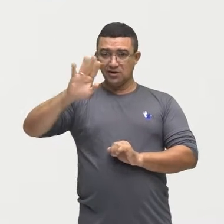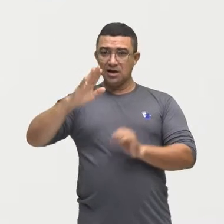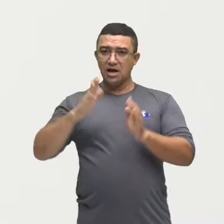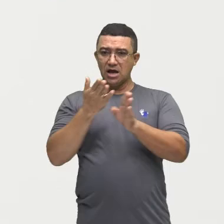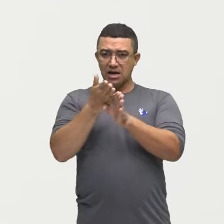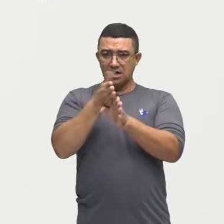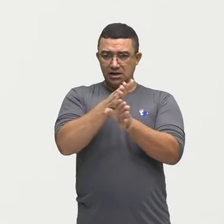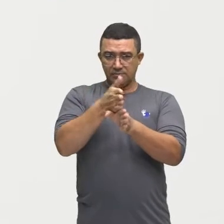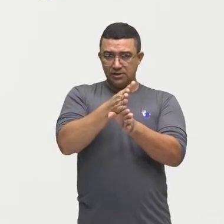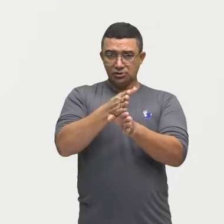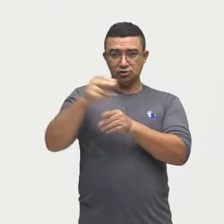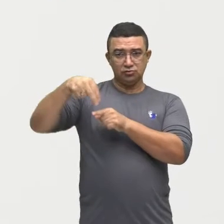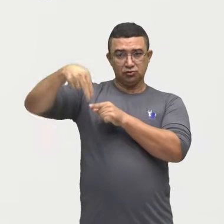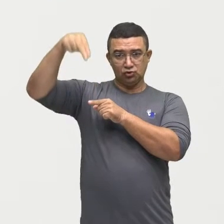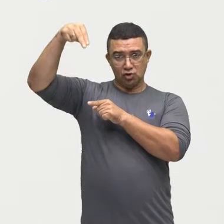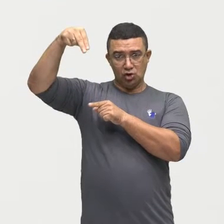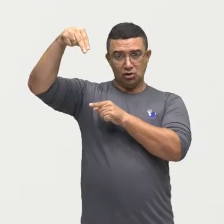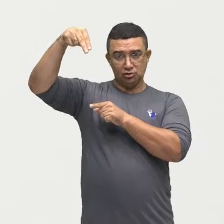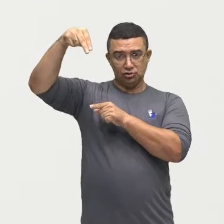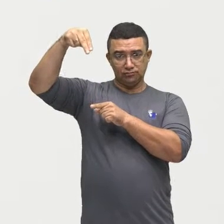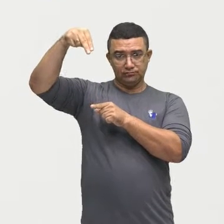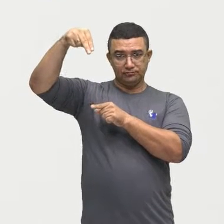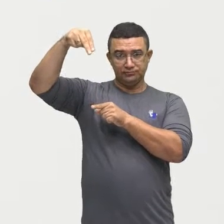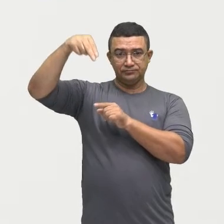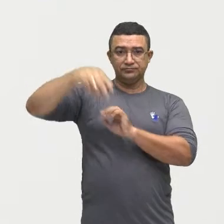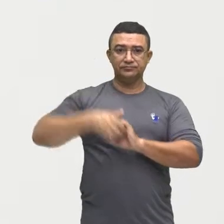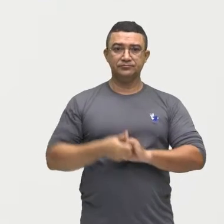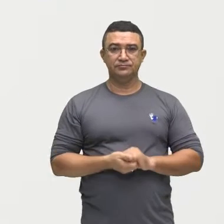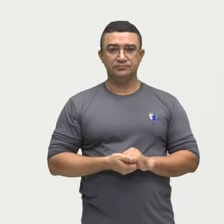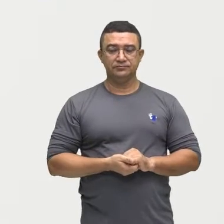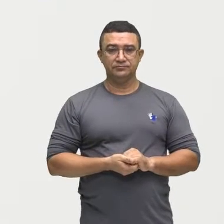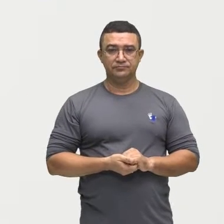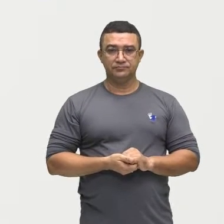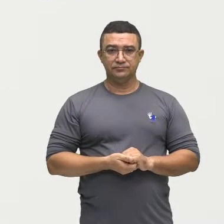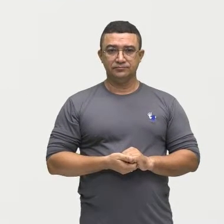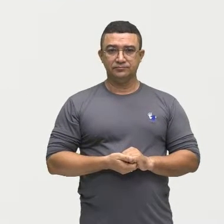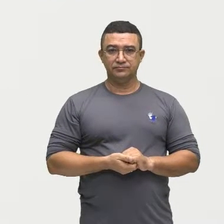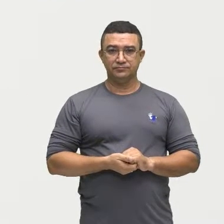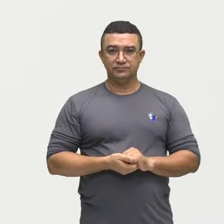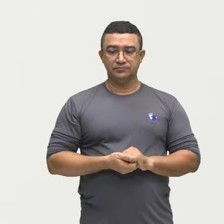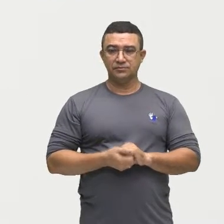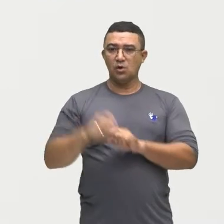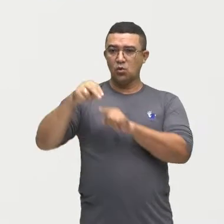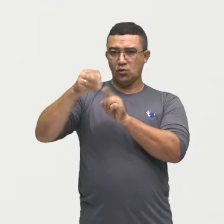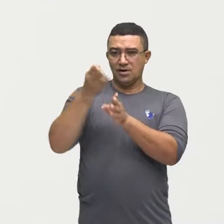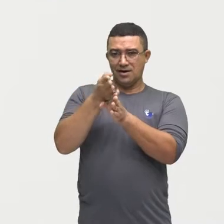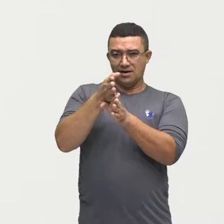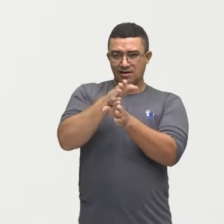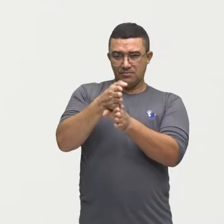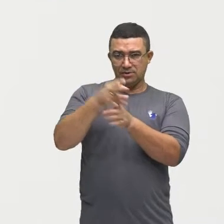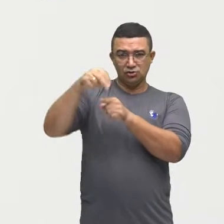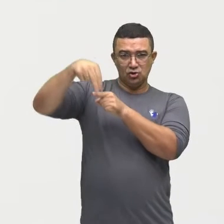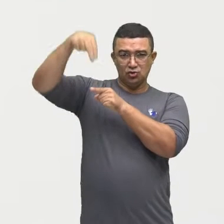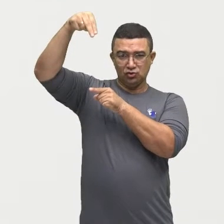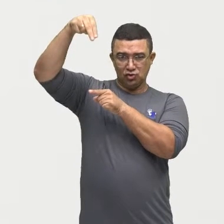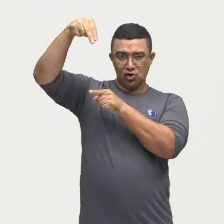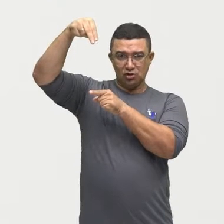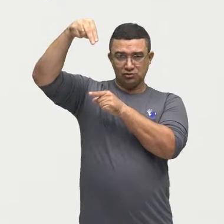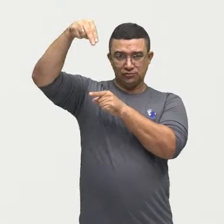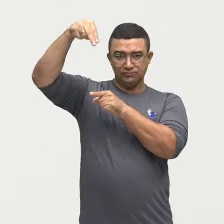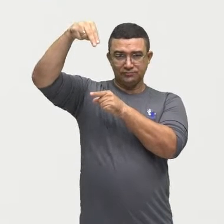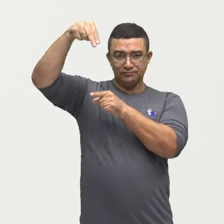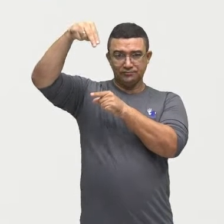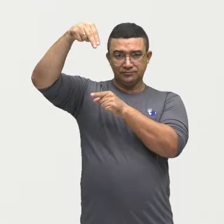é a nossa região, né? Então ele limita-se com a nossa região, que é a região norte,